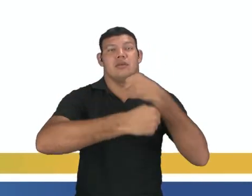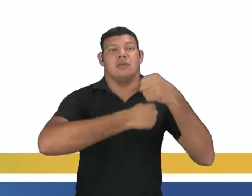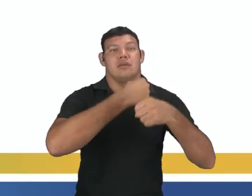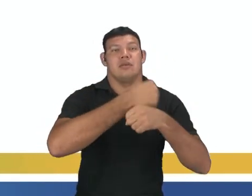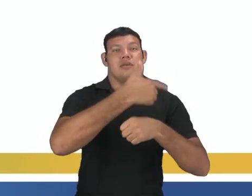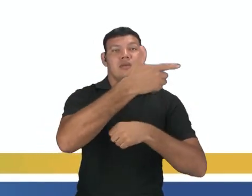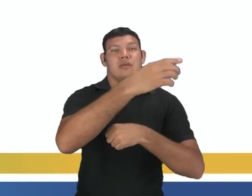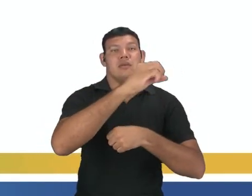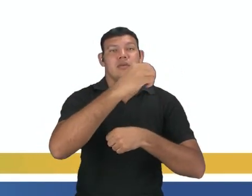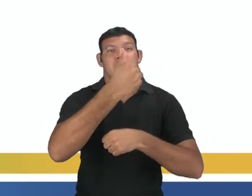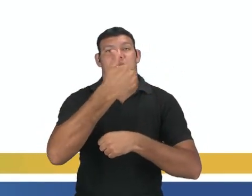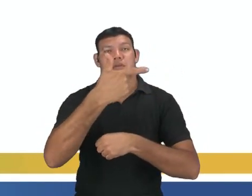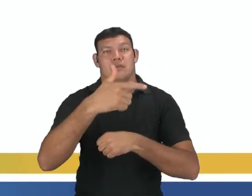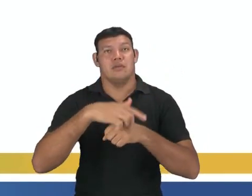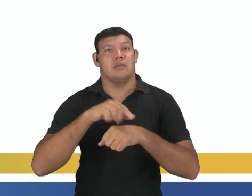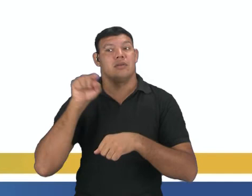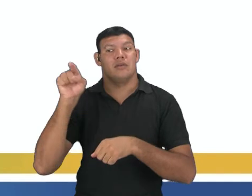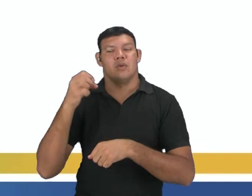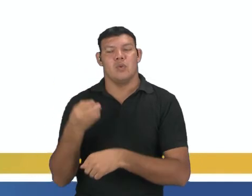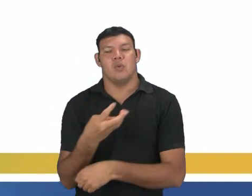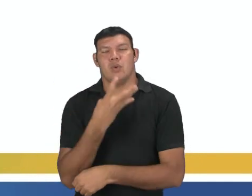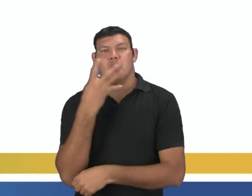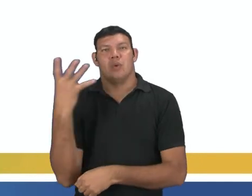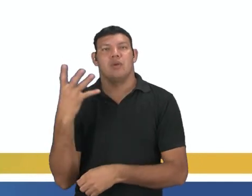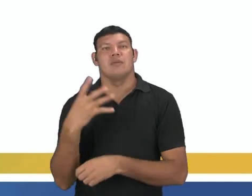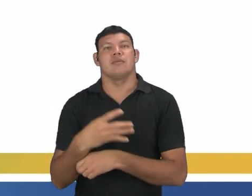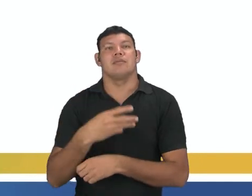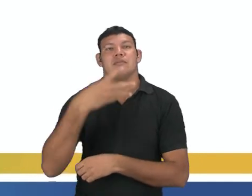em toneladas. Observem aqui, ó,